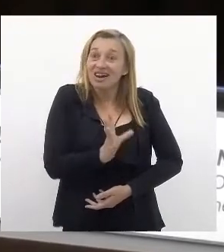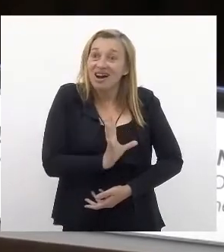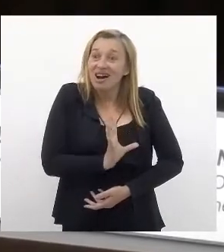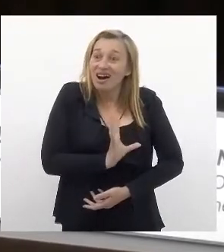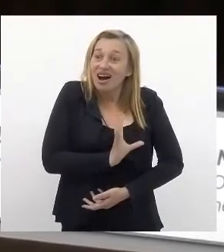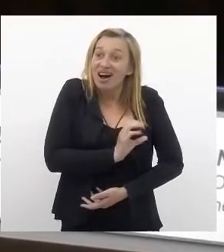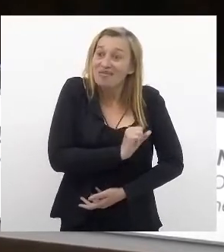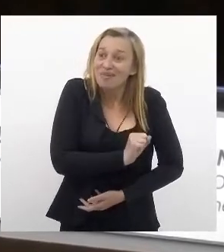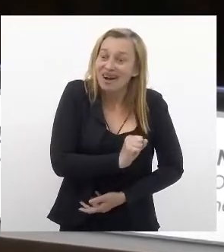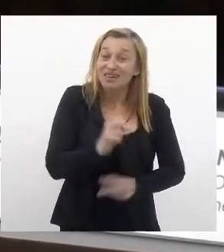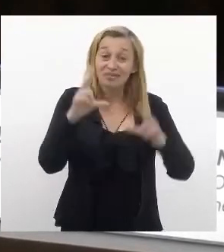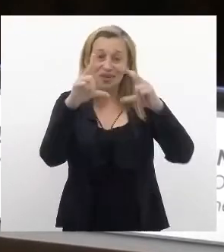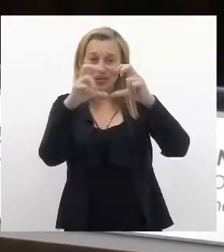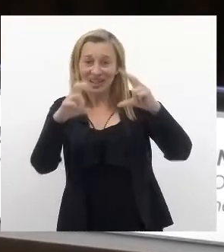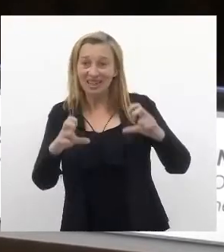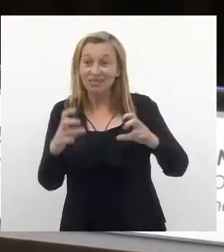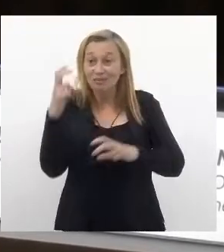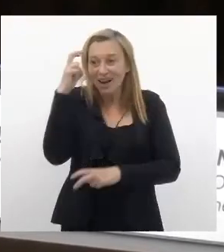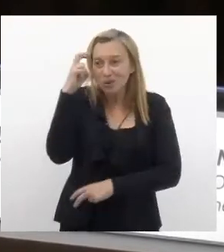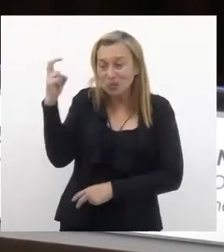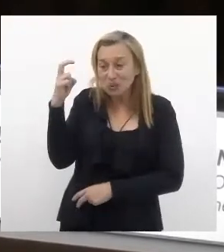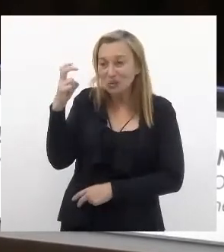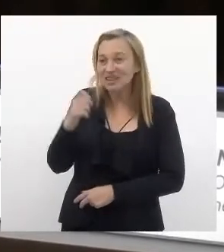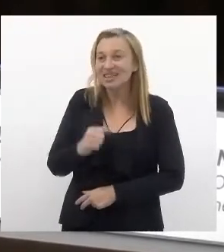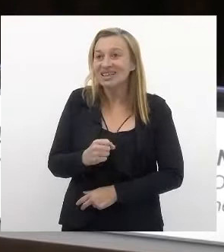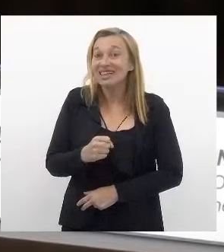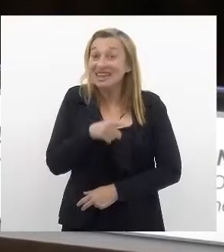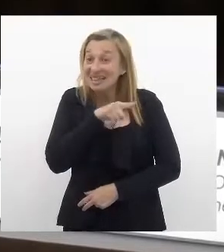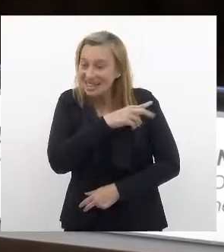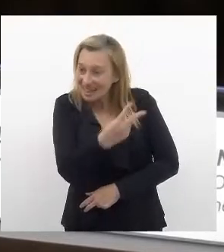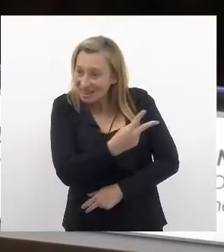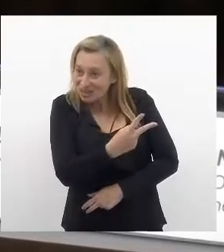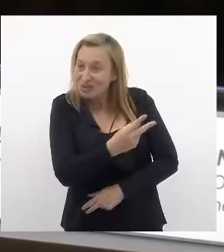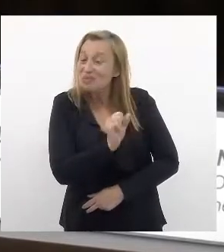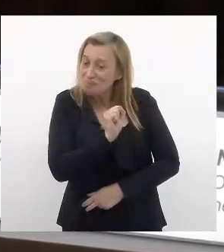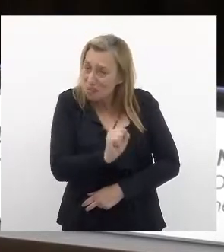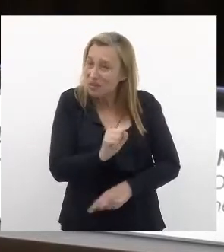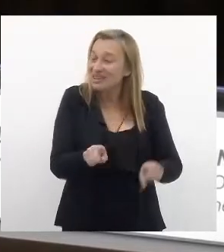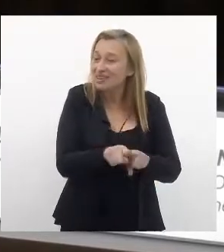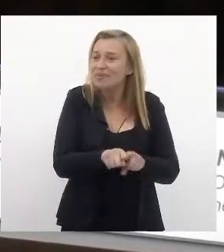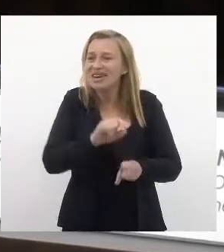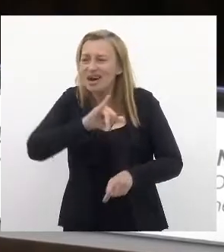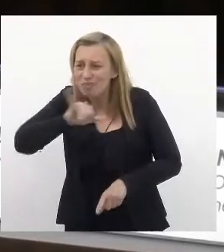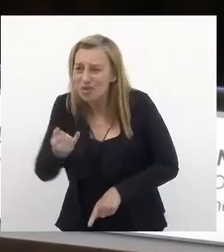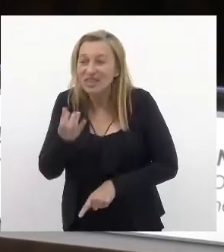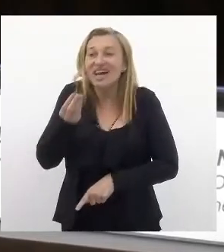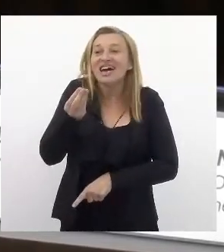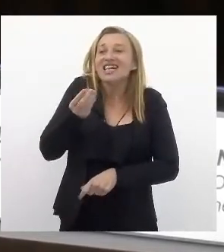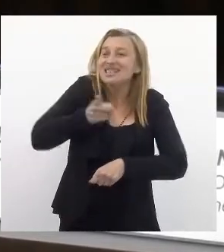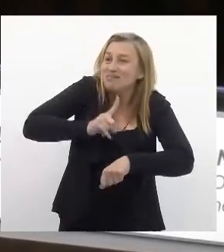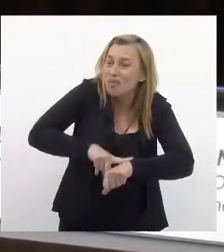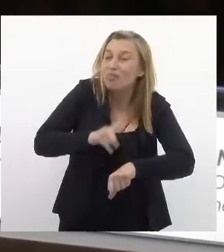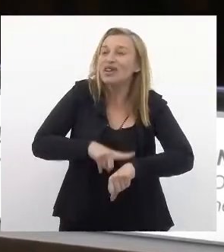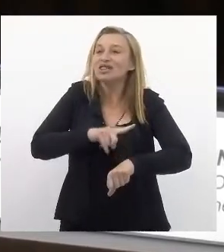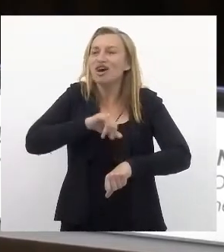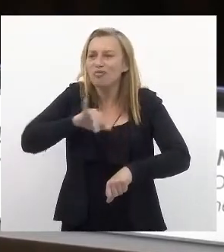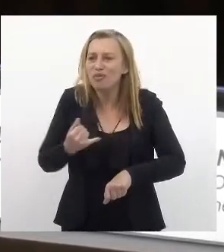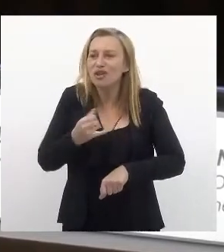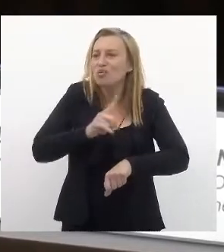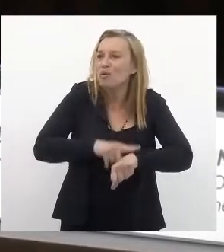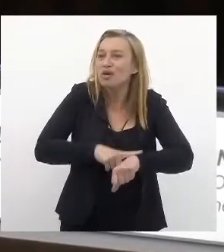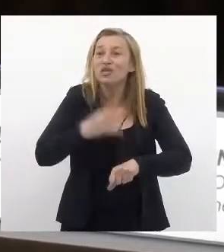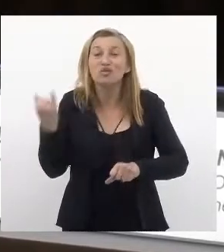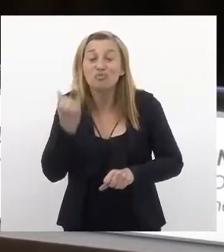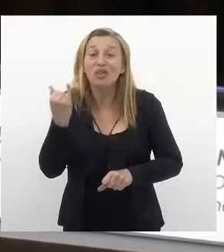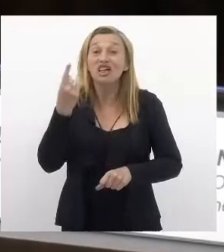apaixonados pelo Líbano, pela cultura libanesa, que eles possam também aproveitar esse momento importante,